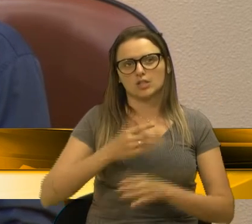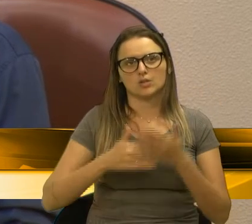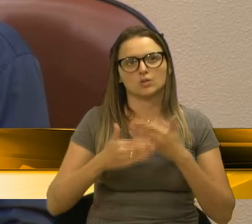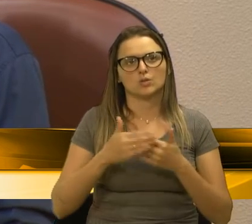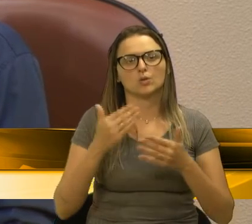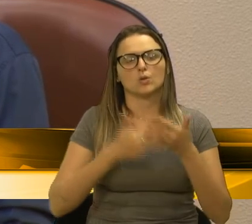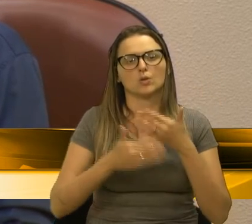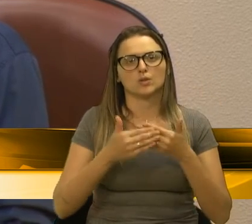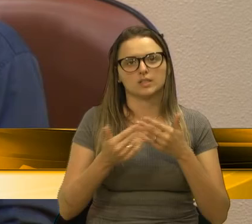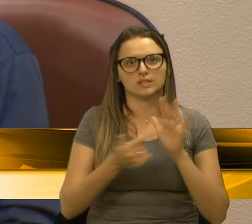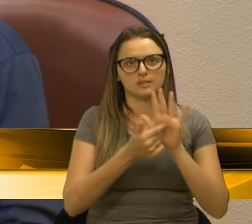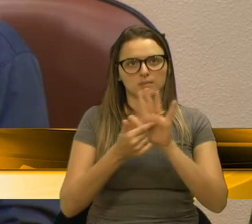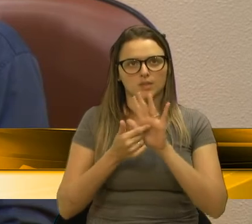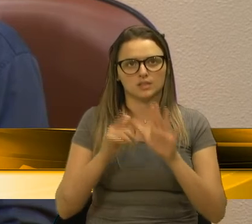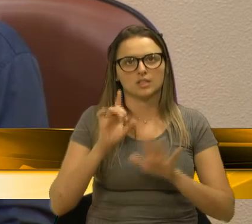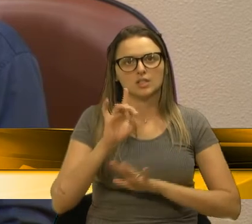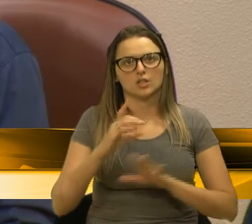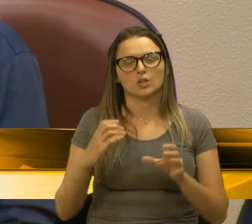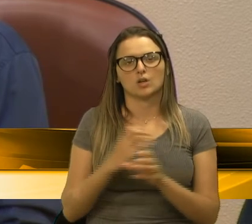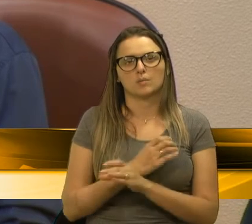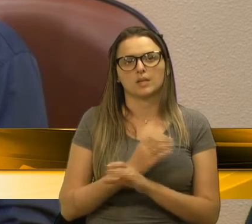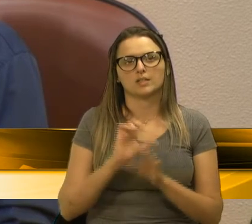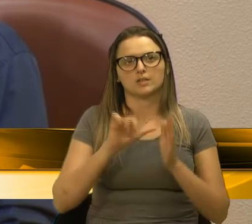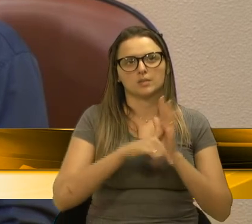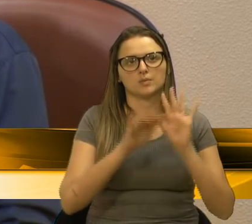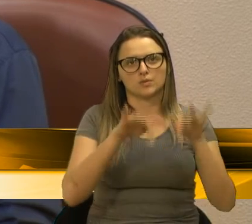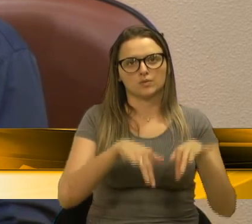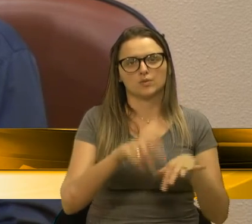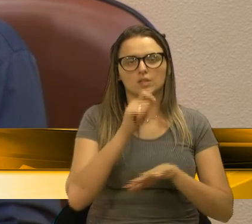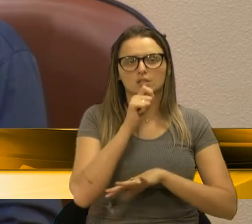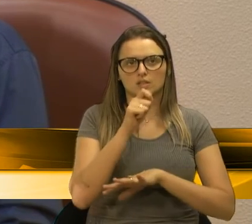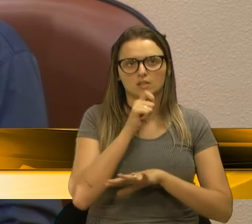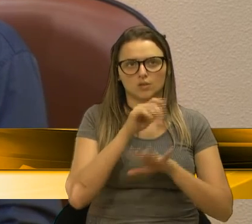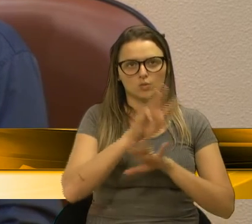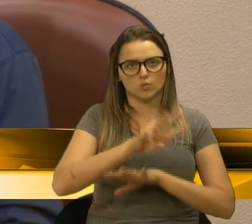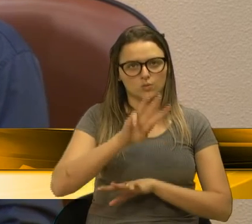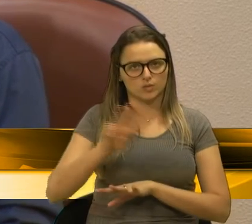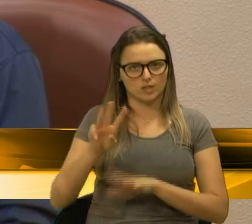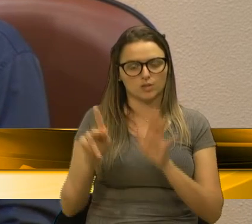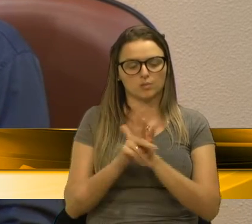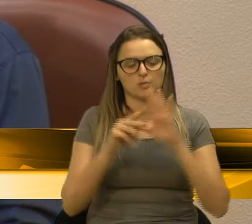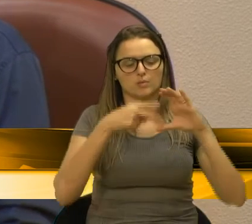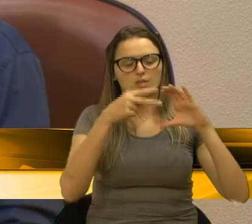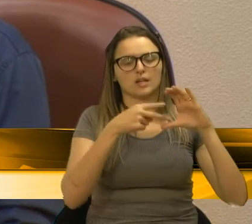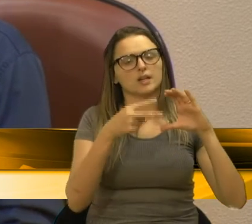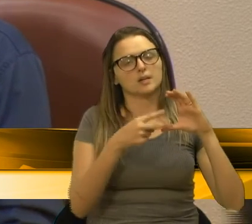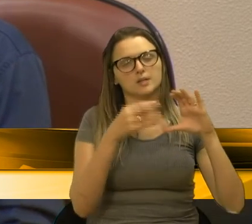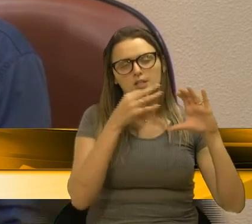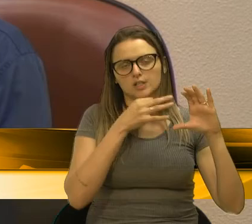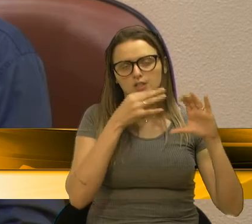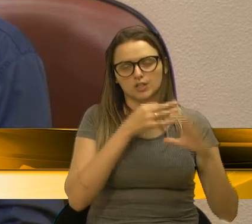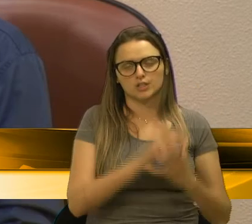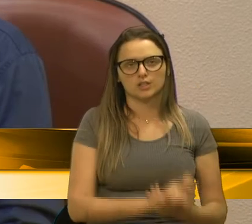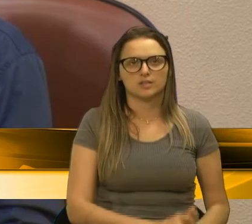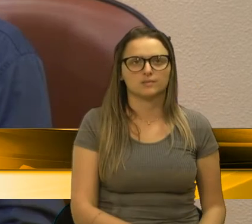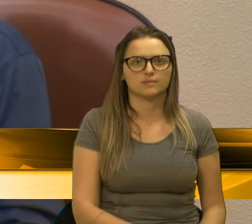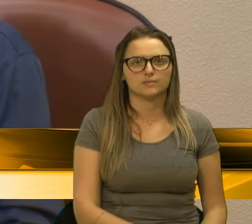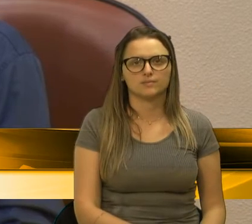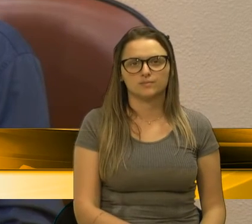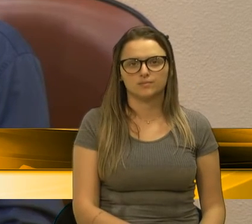Tais imagens serão disponibilizadas na sua íntegra após a finalização dos depoimentos no site da Câmara de Caxias do Sul,